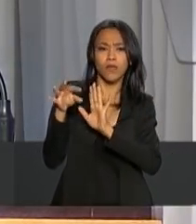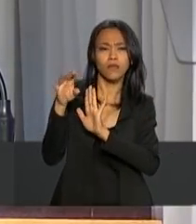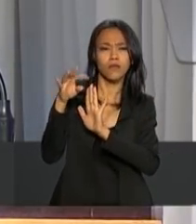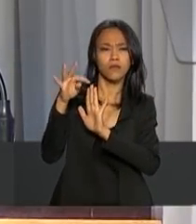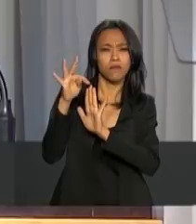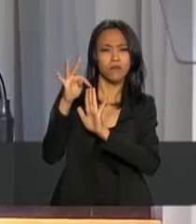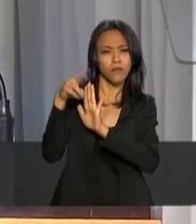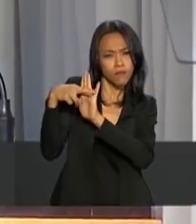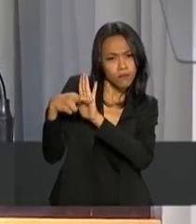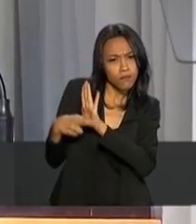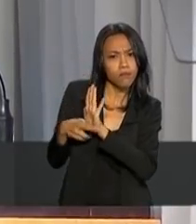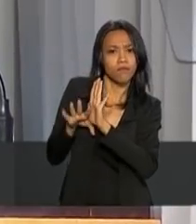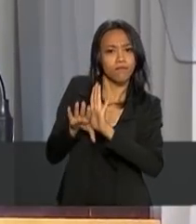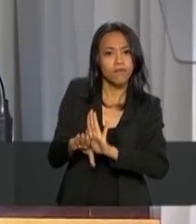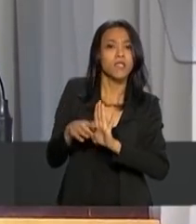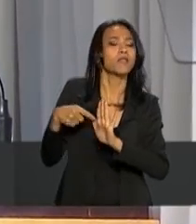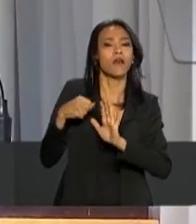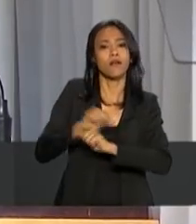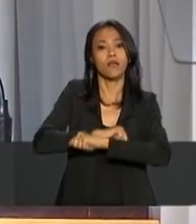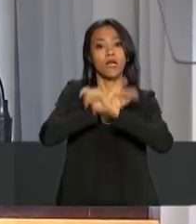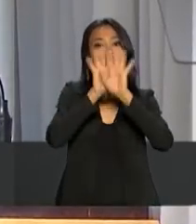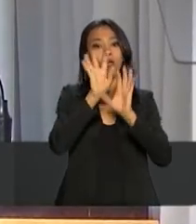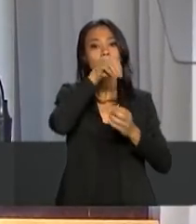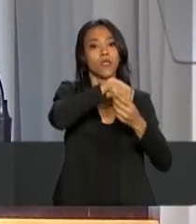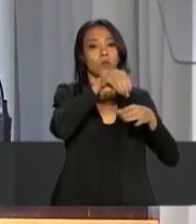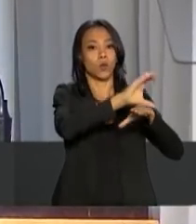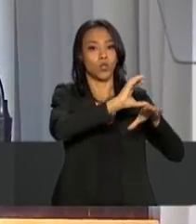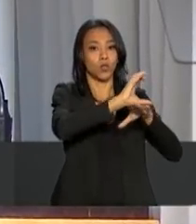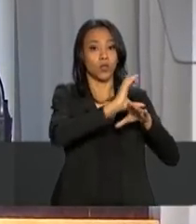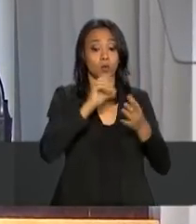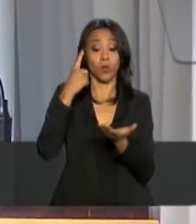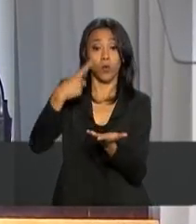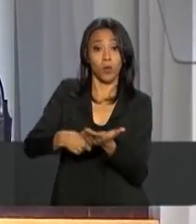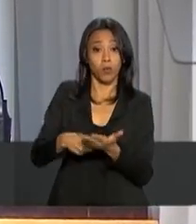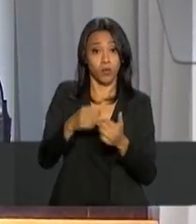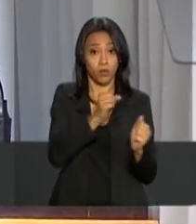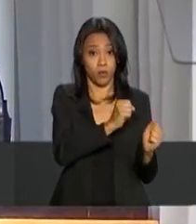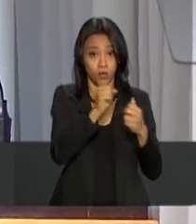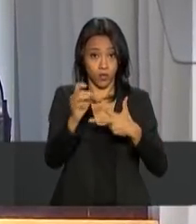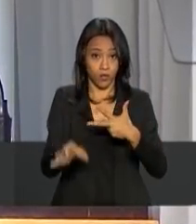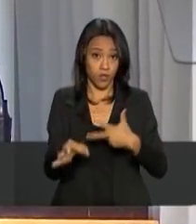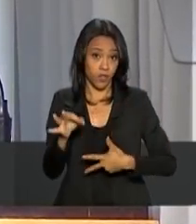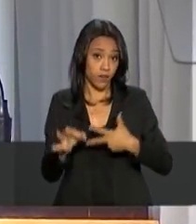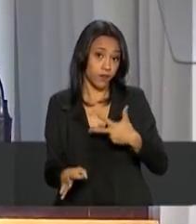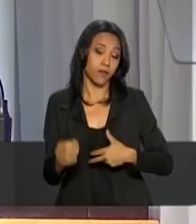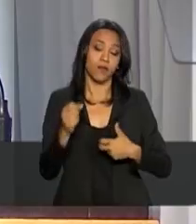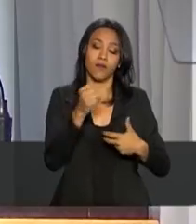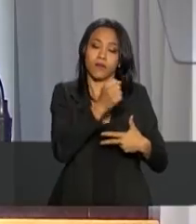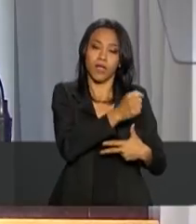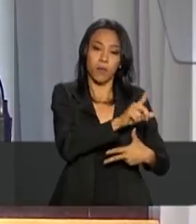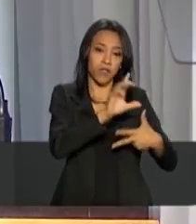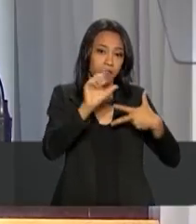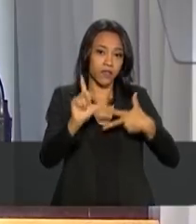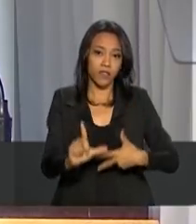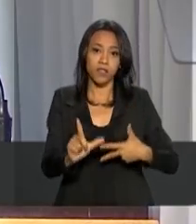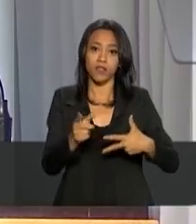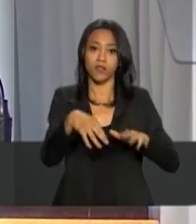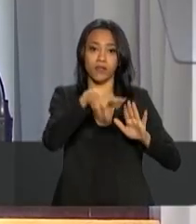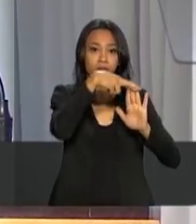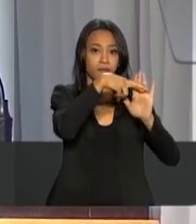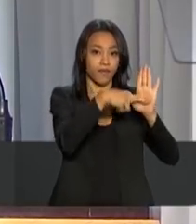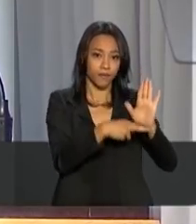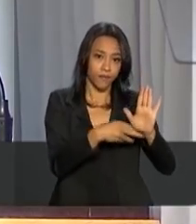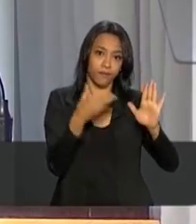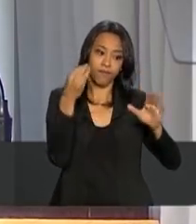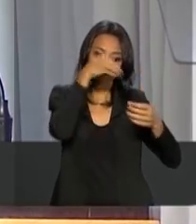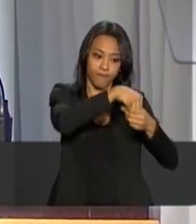tão literalmente expressado no texto constitucional que o legislador ordinário não pode manifestar-se contrariamente. Não é sem razão que nós